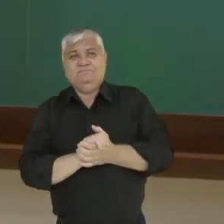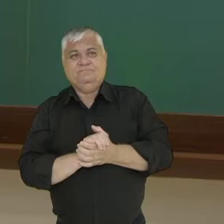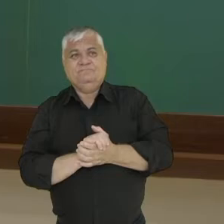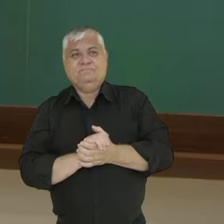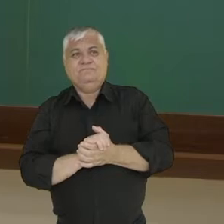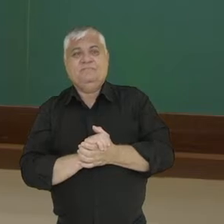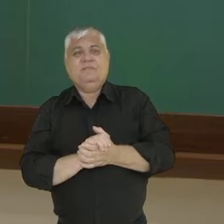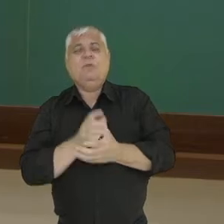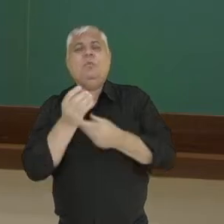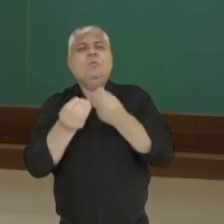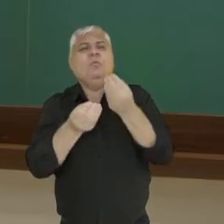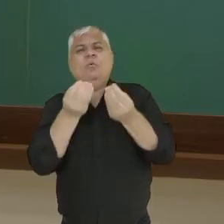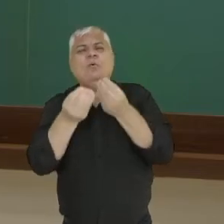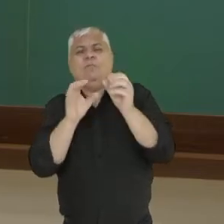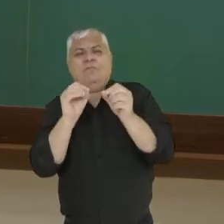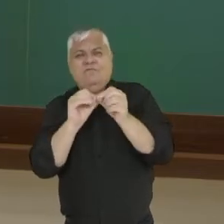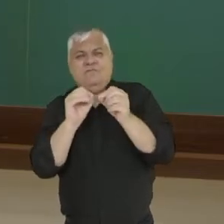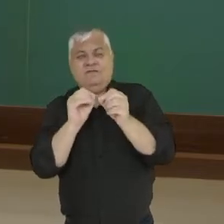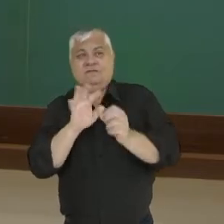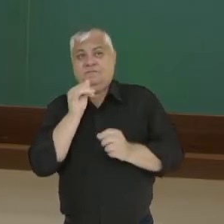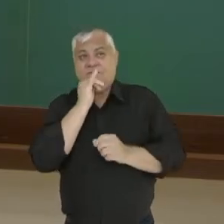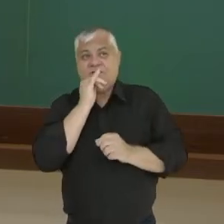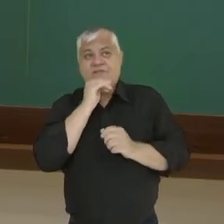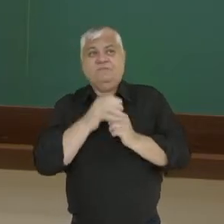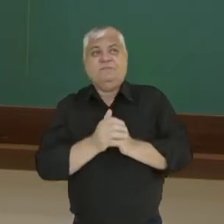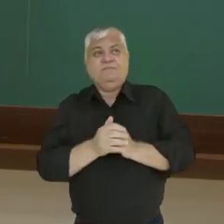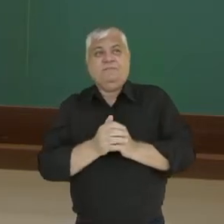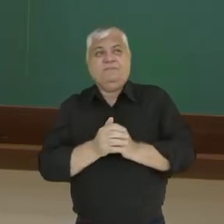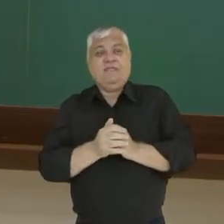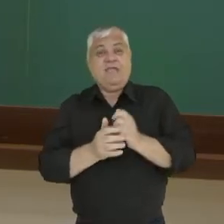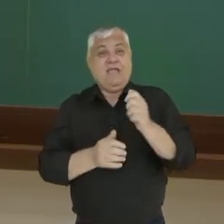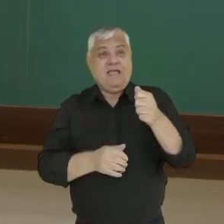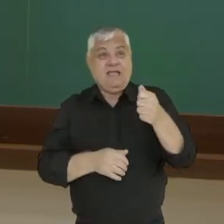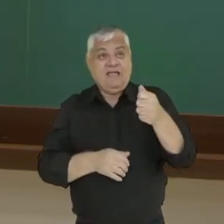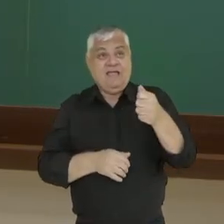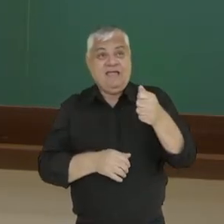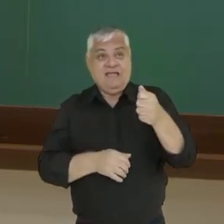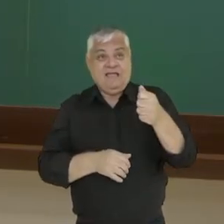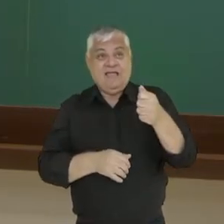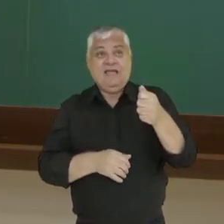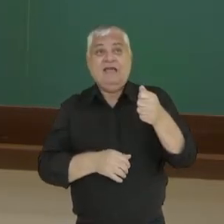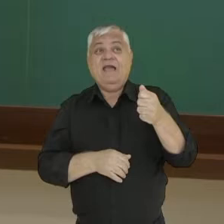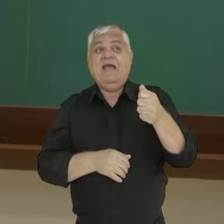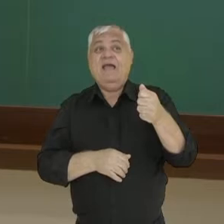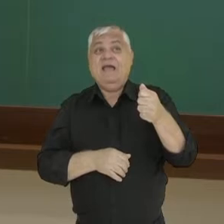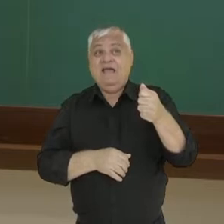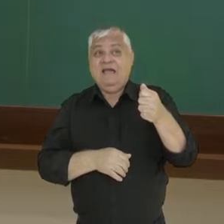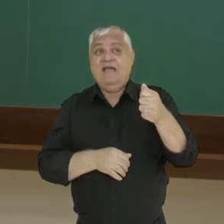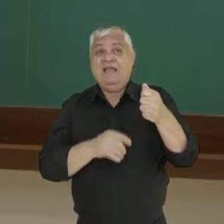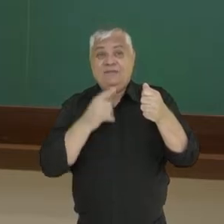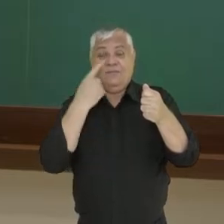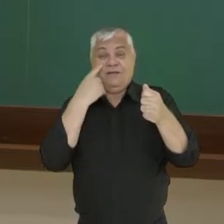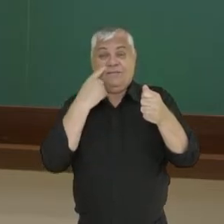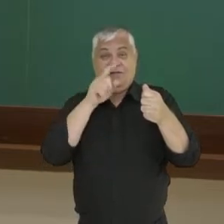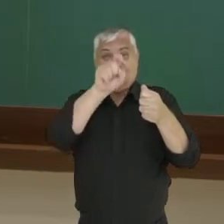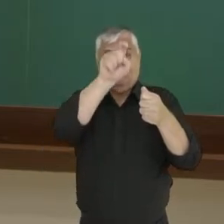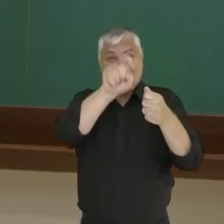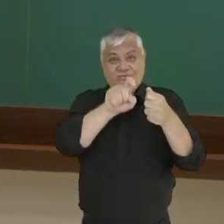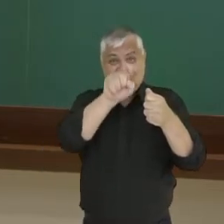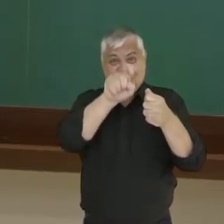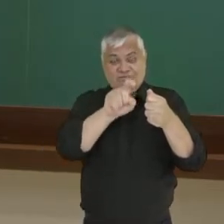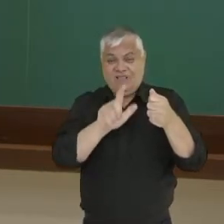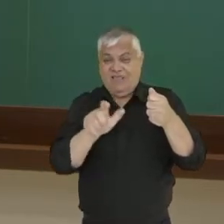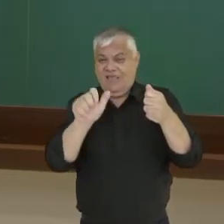Tem a demonstração também, pessoal, assim, a elevado a todo esse expoente,